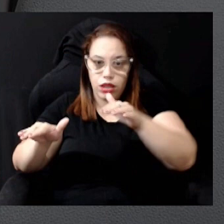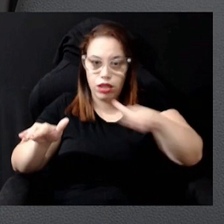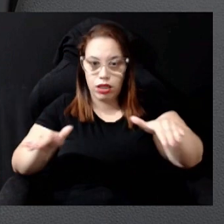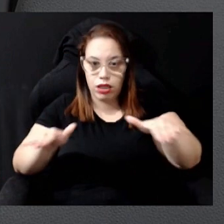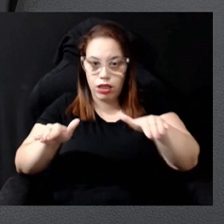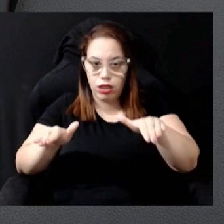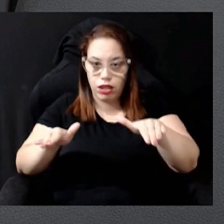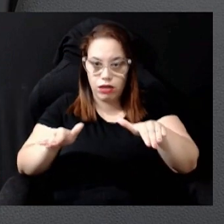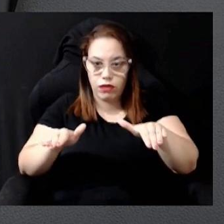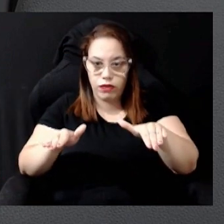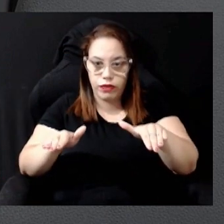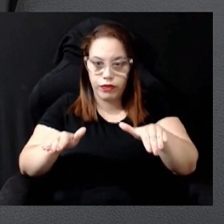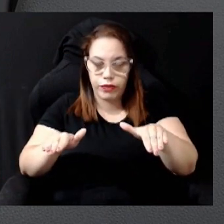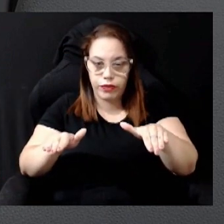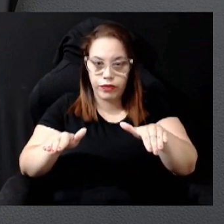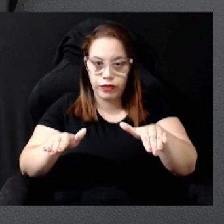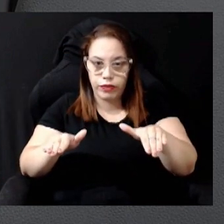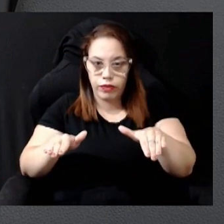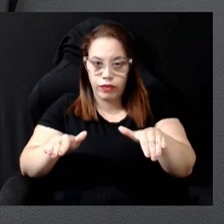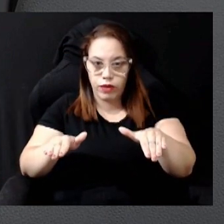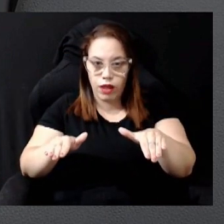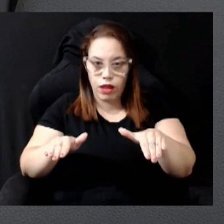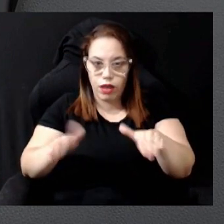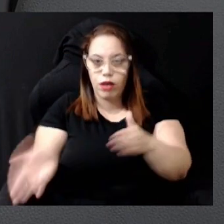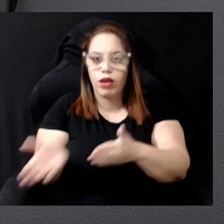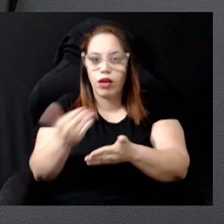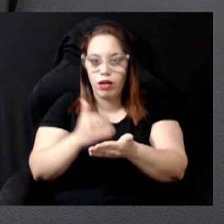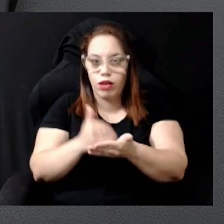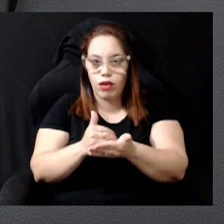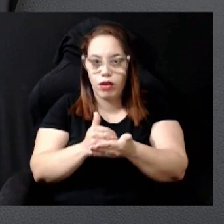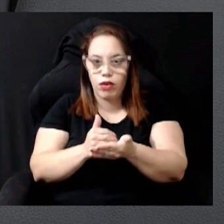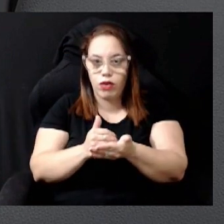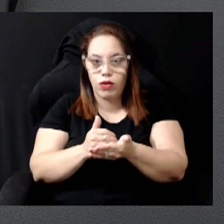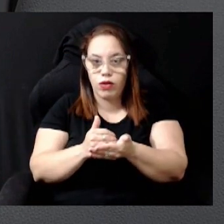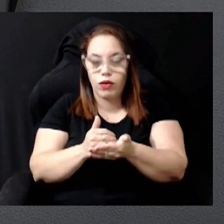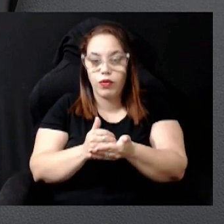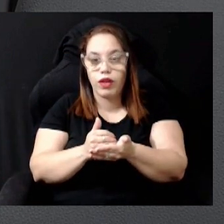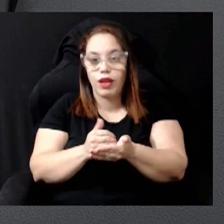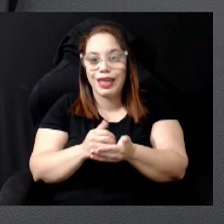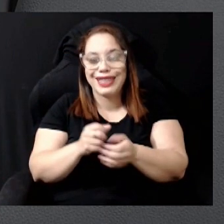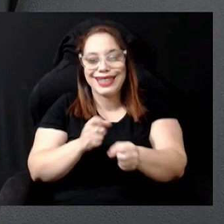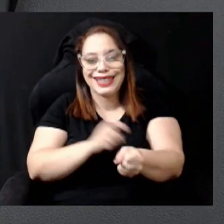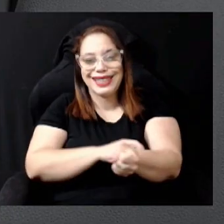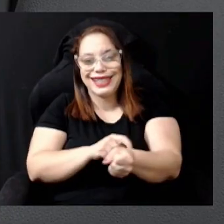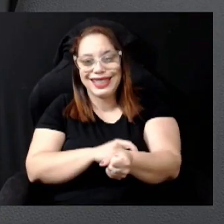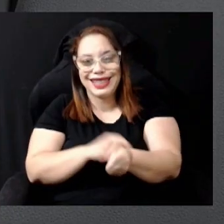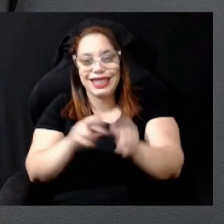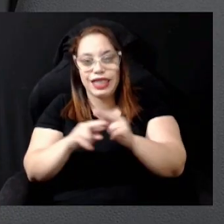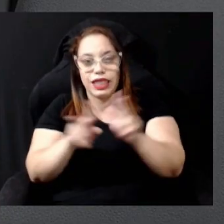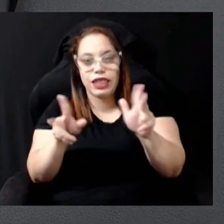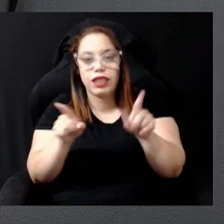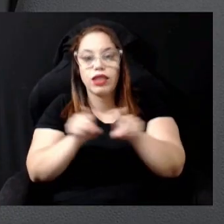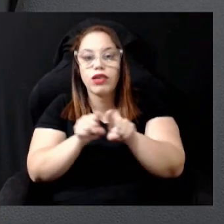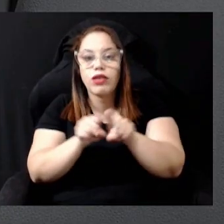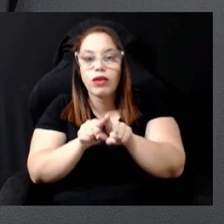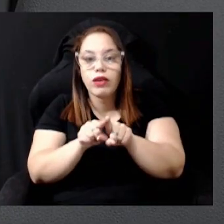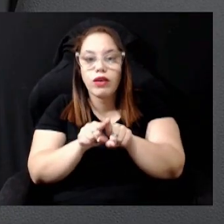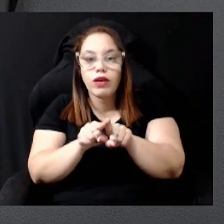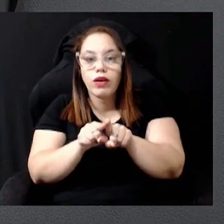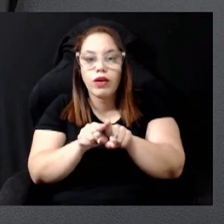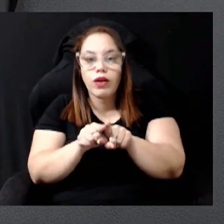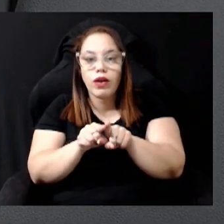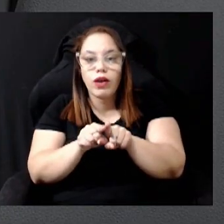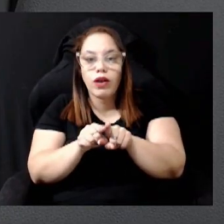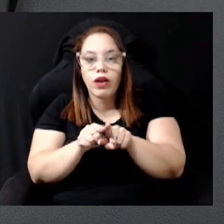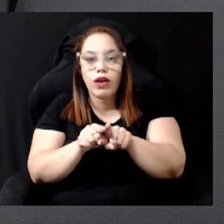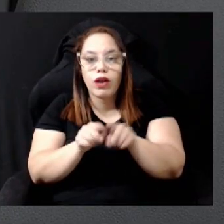que traz um certo incômodo para toda a população. E teve um diferencial também, que foi a indicação do